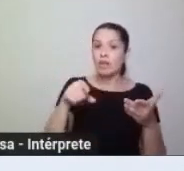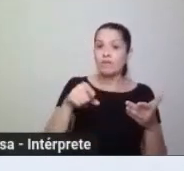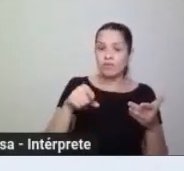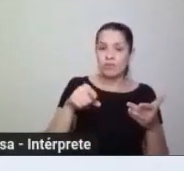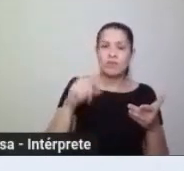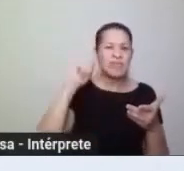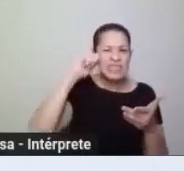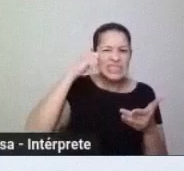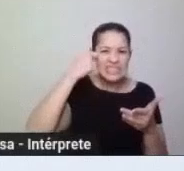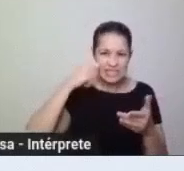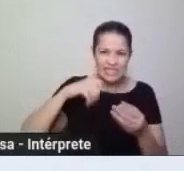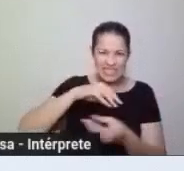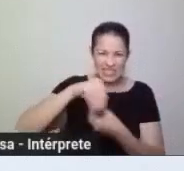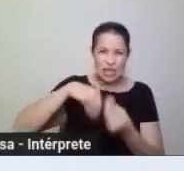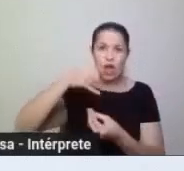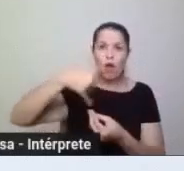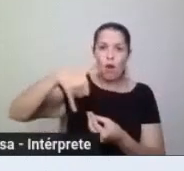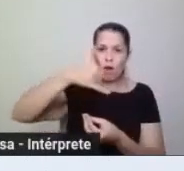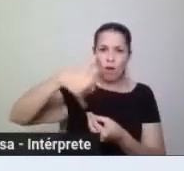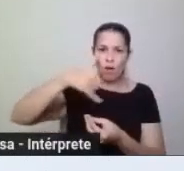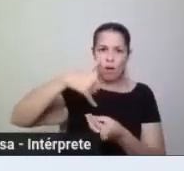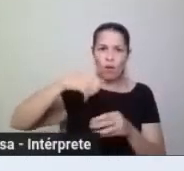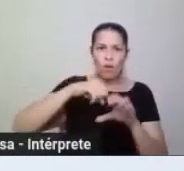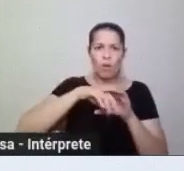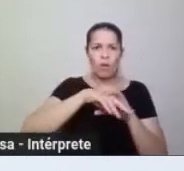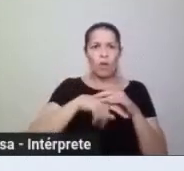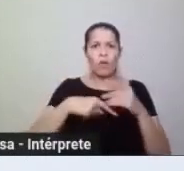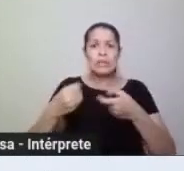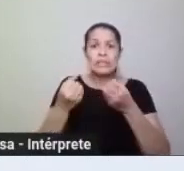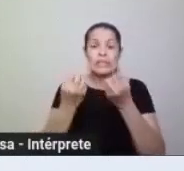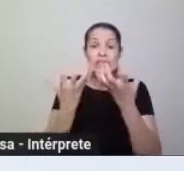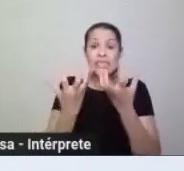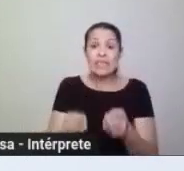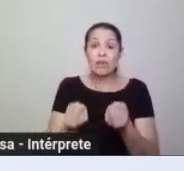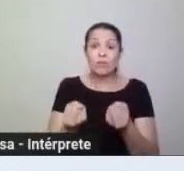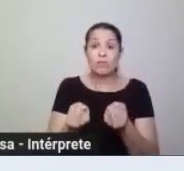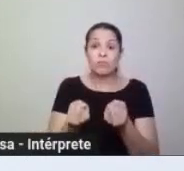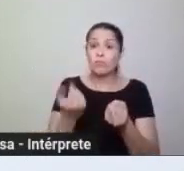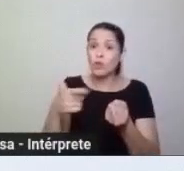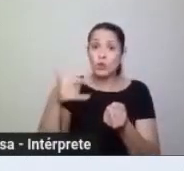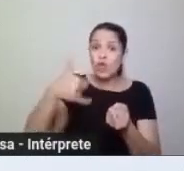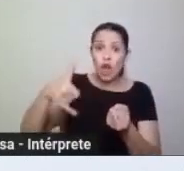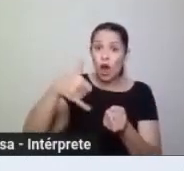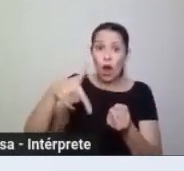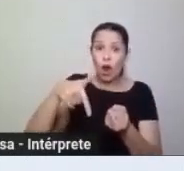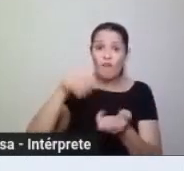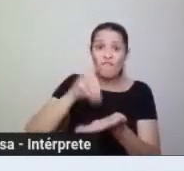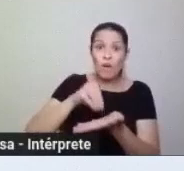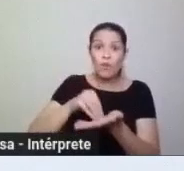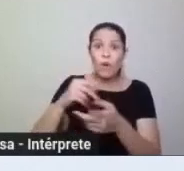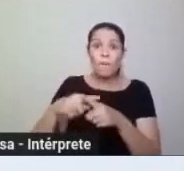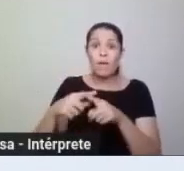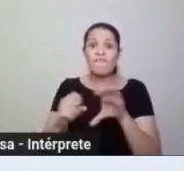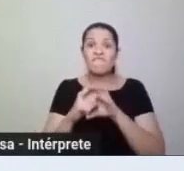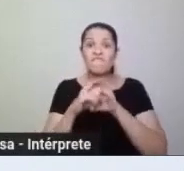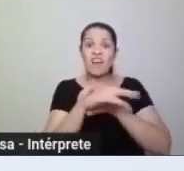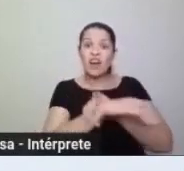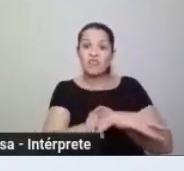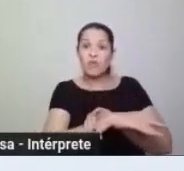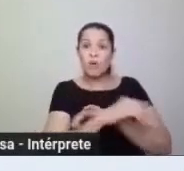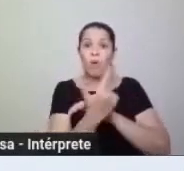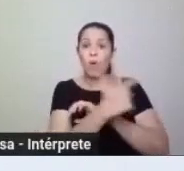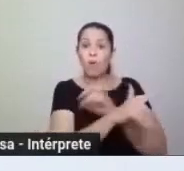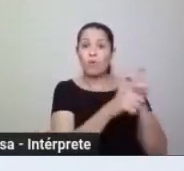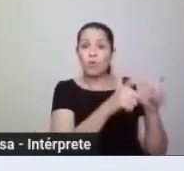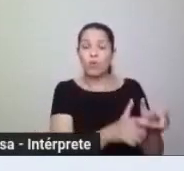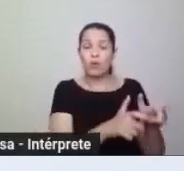caixa, o rolamento começou a trabalhar a seco, sem lubrificação. E isso começou a